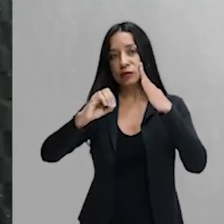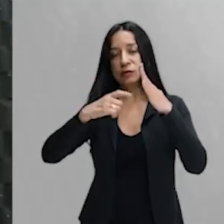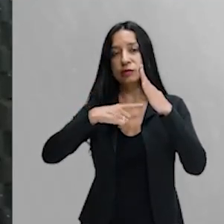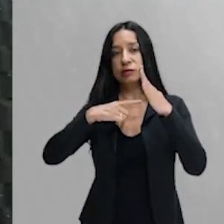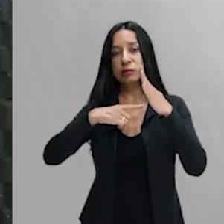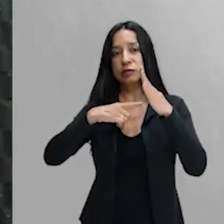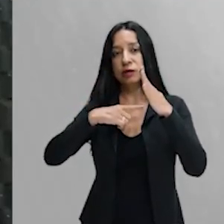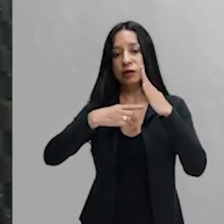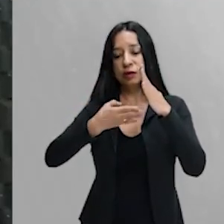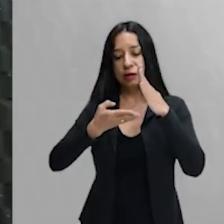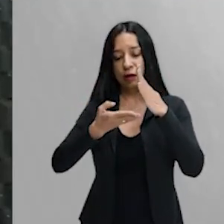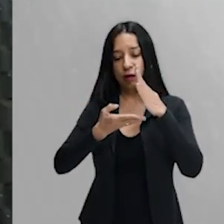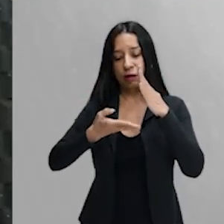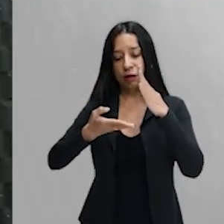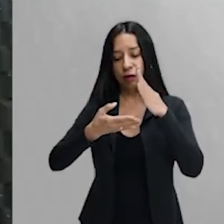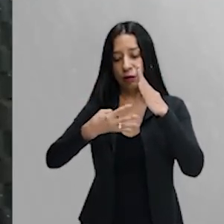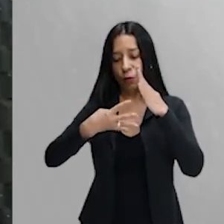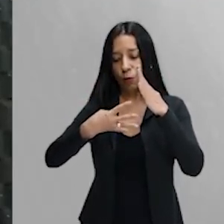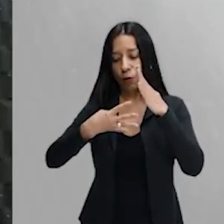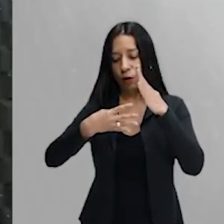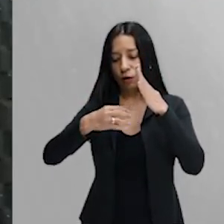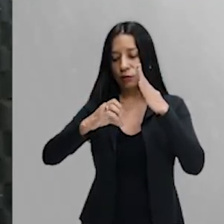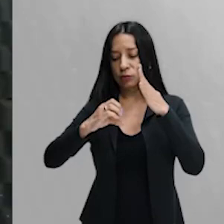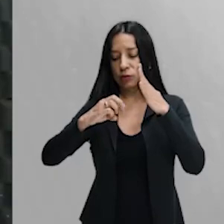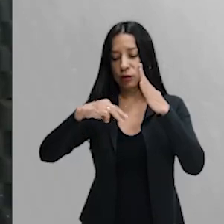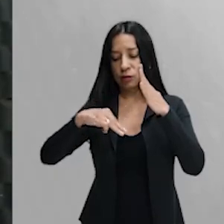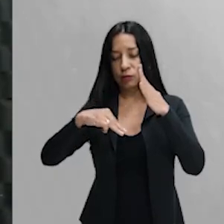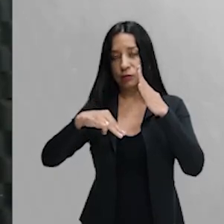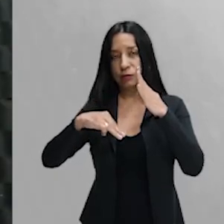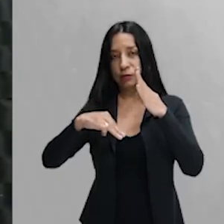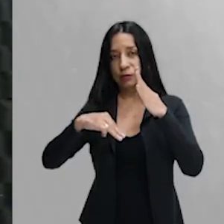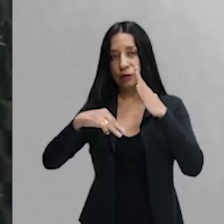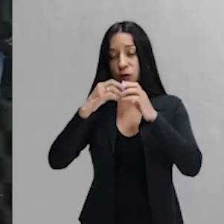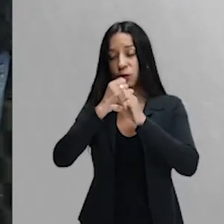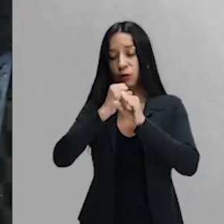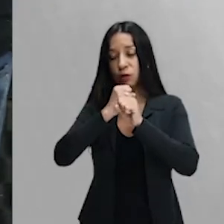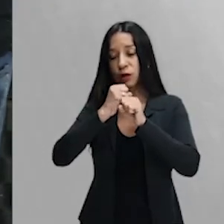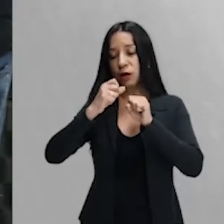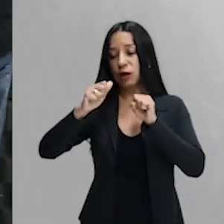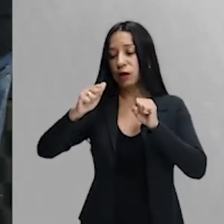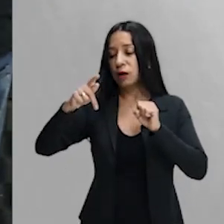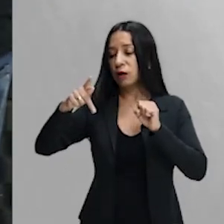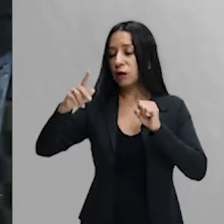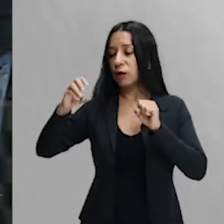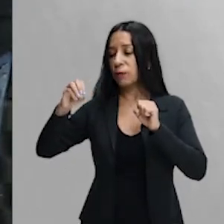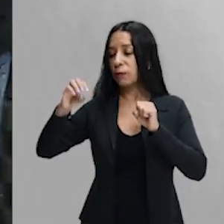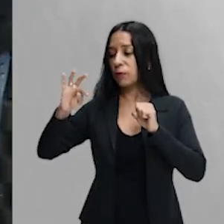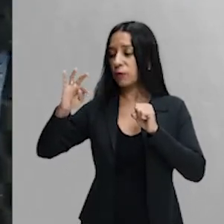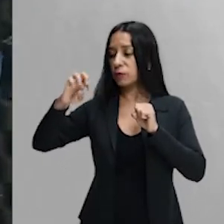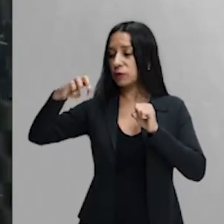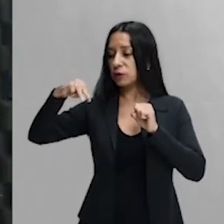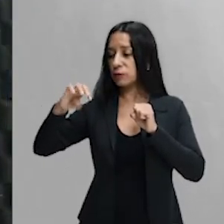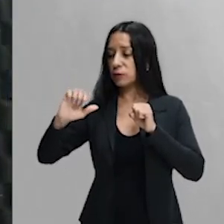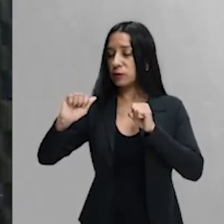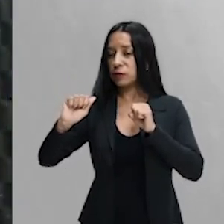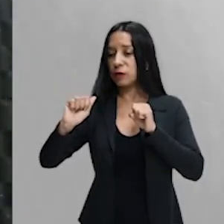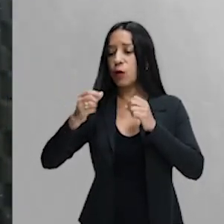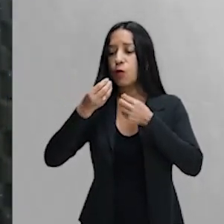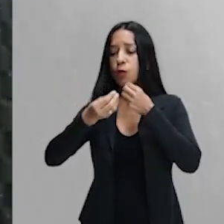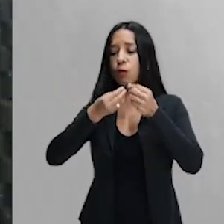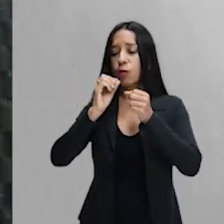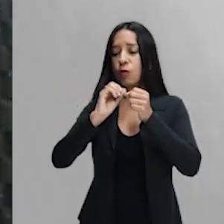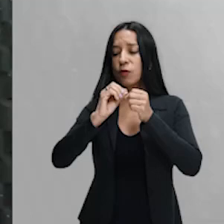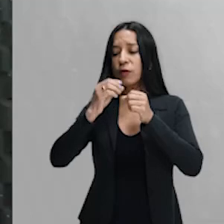a aresta da base que é 4. Vamos calcular o apótema da pirâmide. Ó, como é que eu faço para